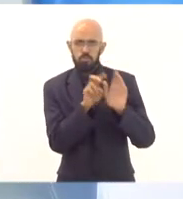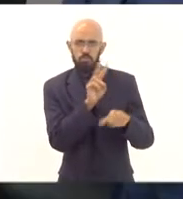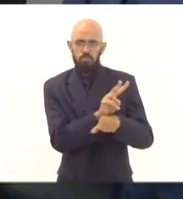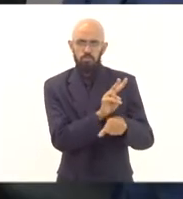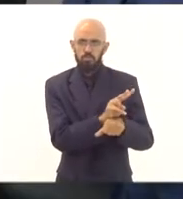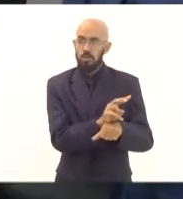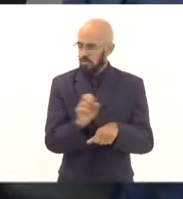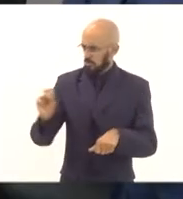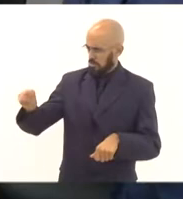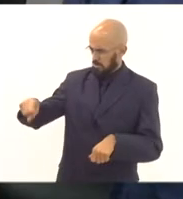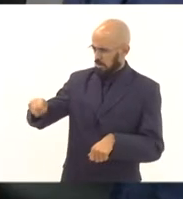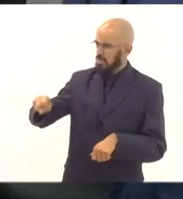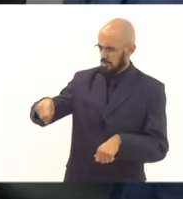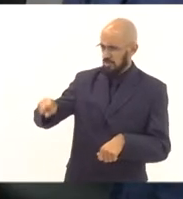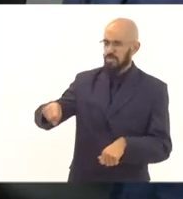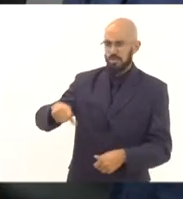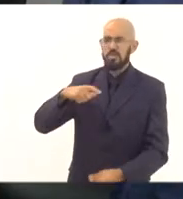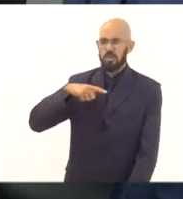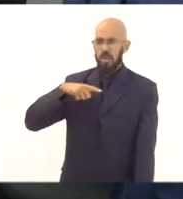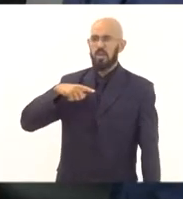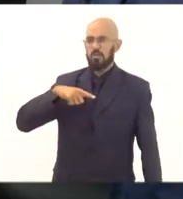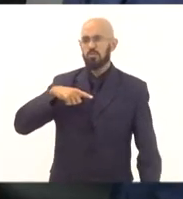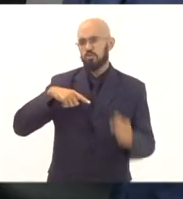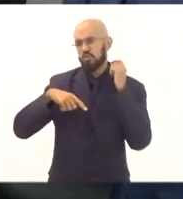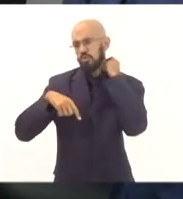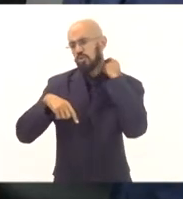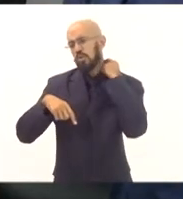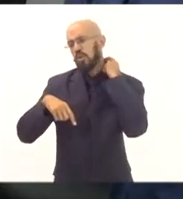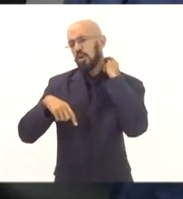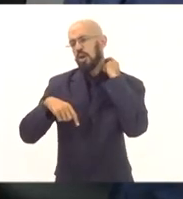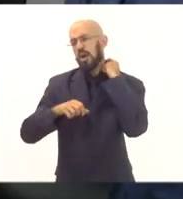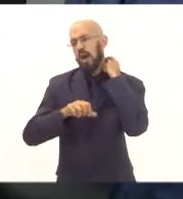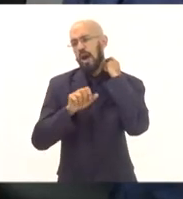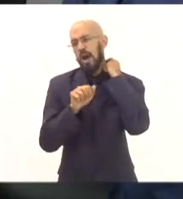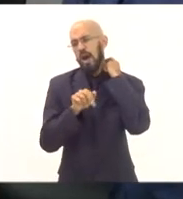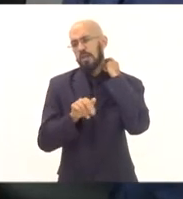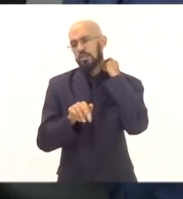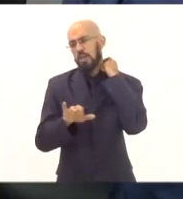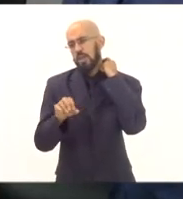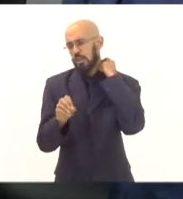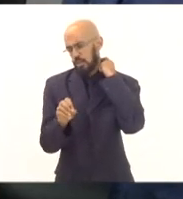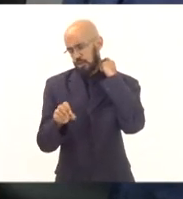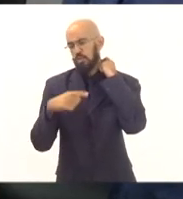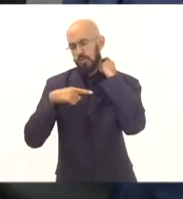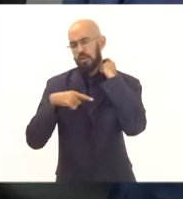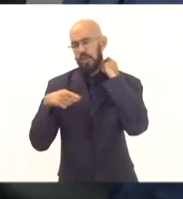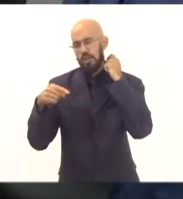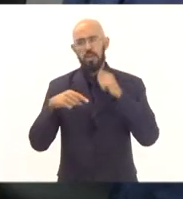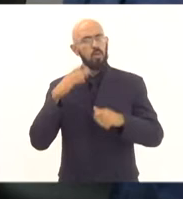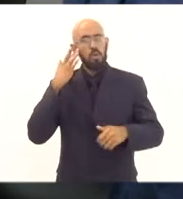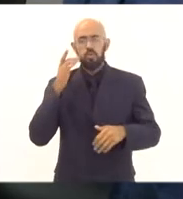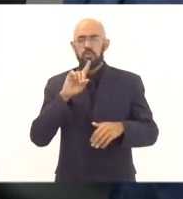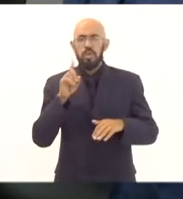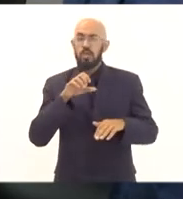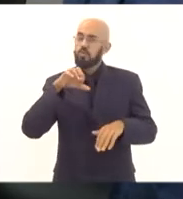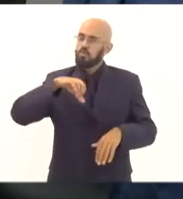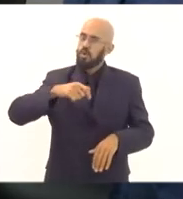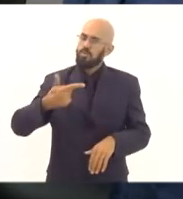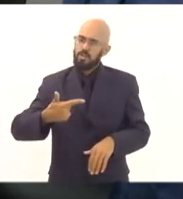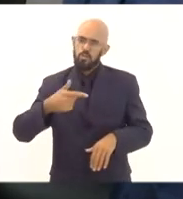tenhamos conserve assim certamente temos na gerry não tem a guarda de cabeça listagem dos 92